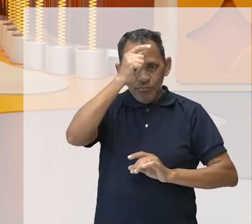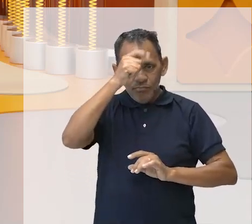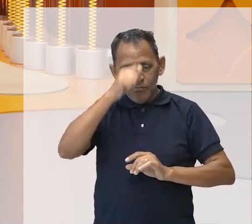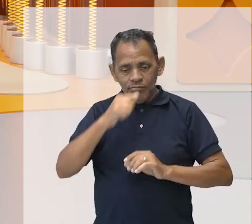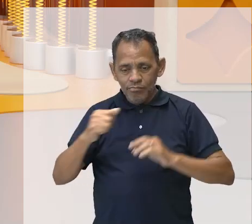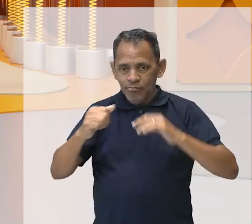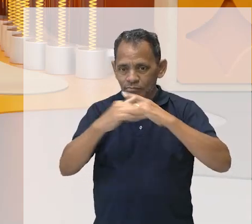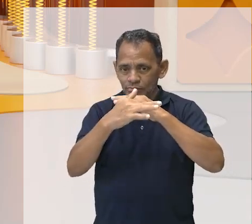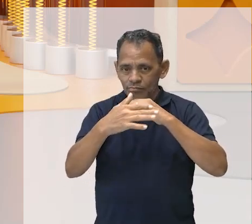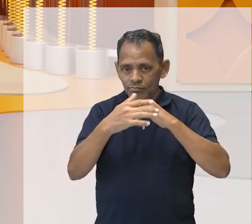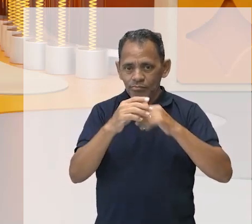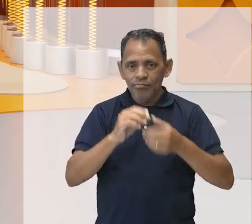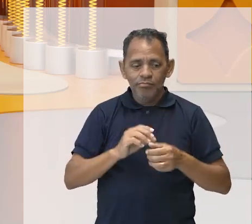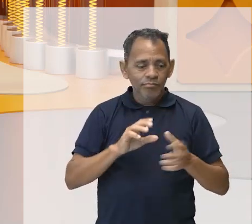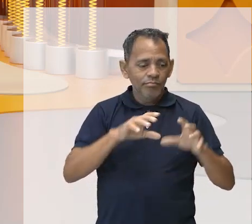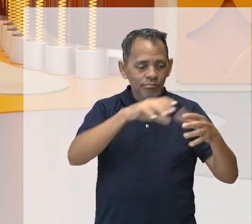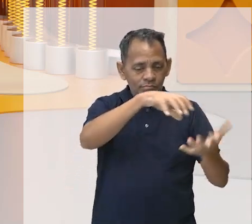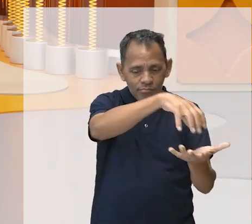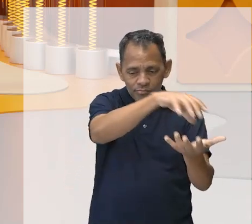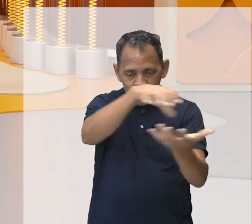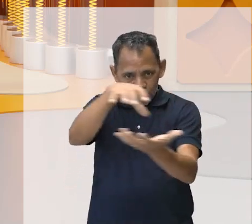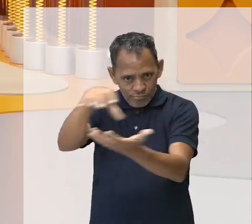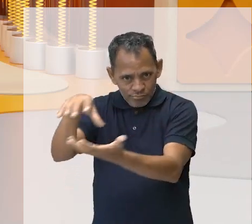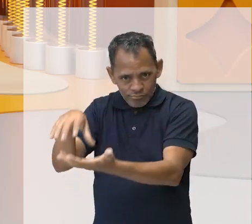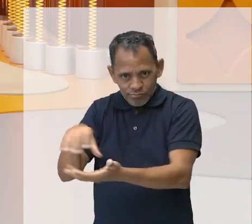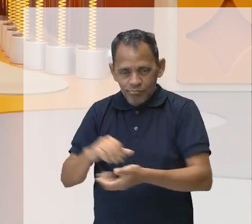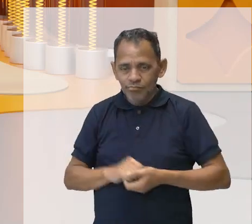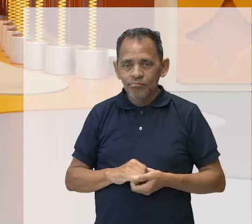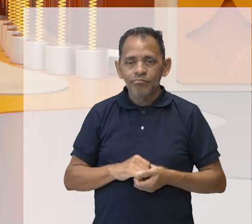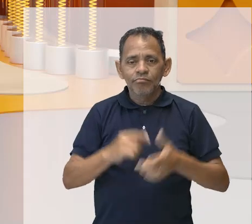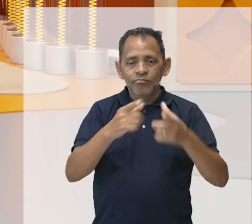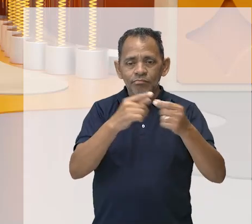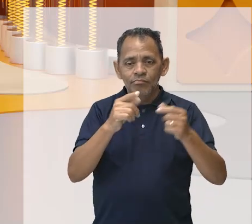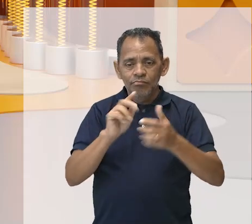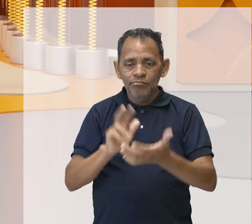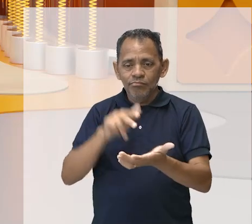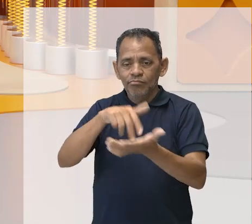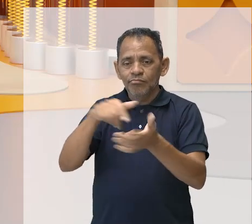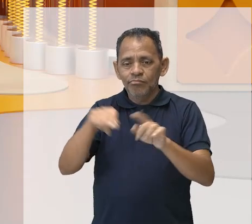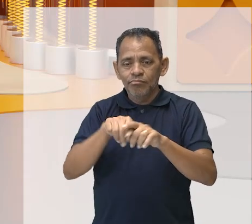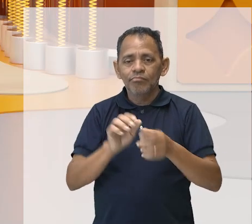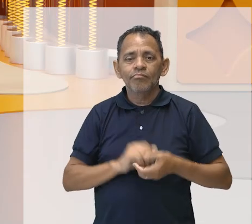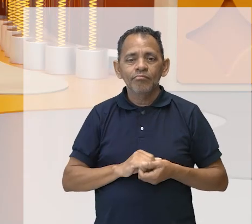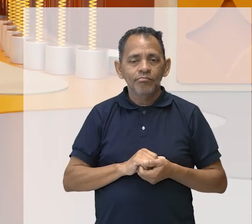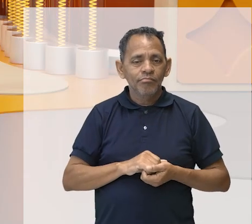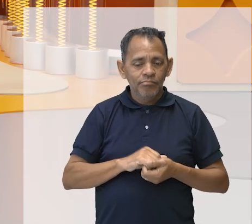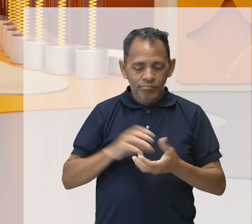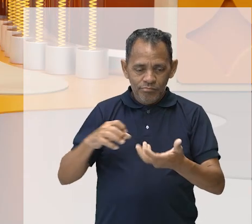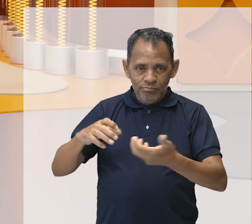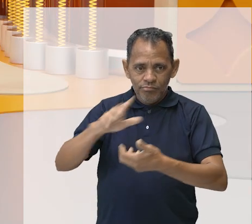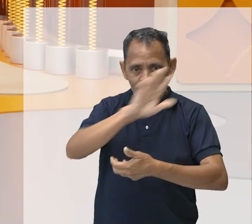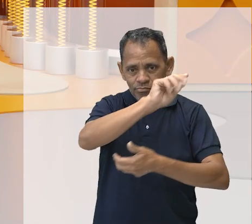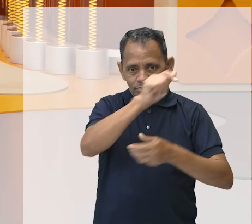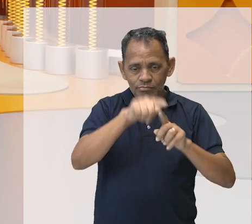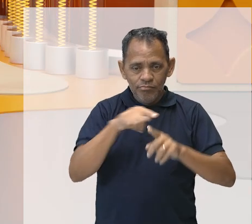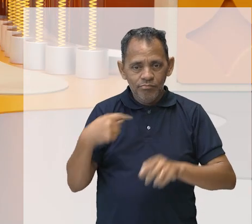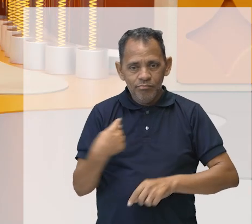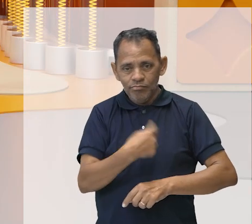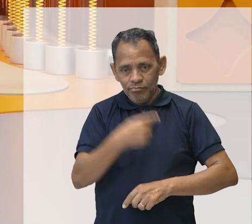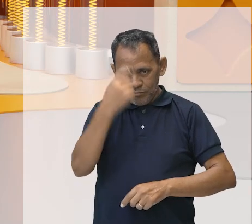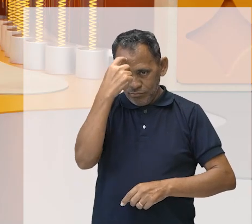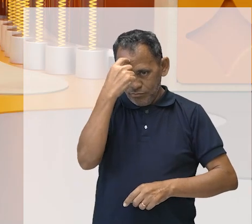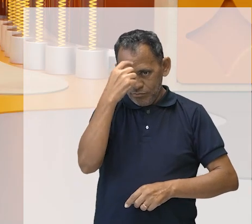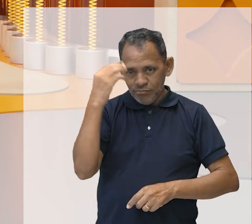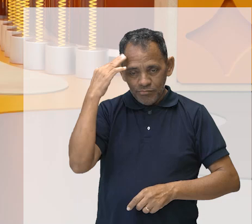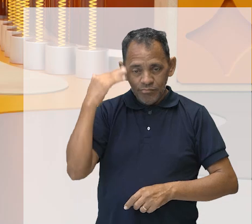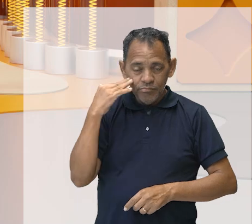para outra, tá? O Japão, gente, é um grande destaque no continente asiático também, assim como a China, como a Índia, como a Coreia